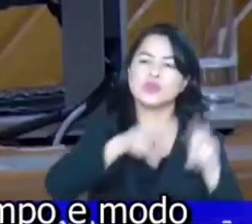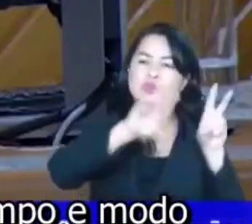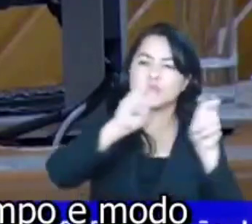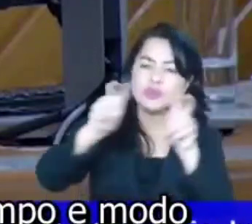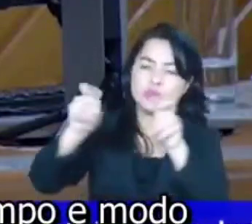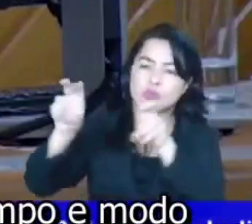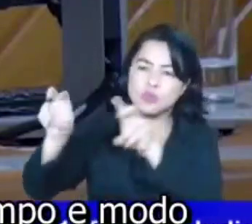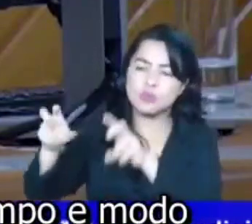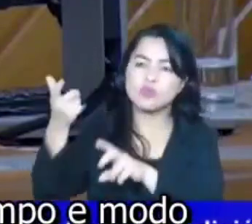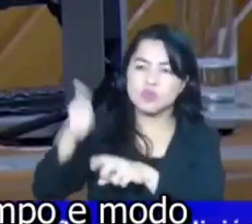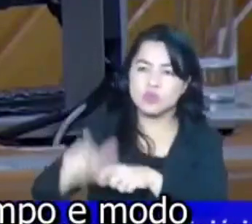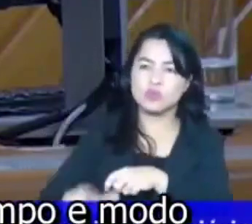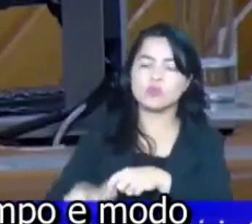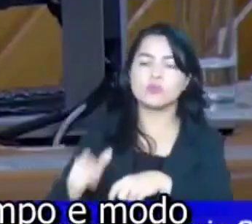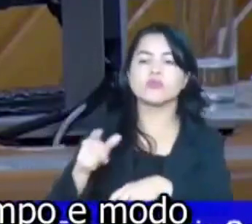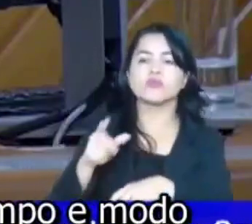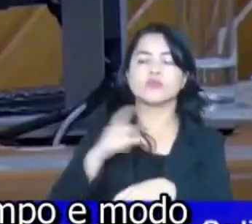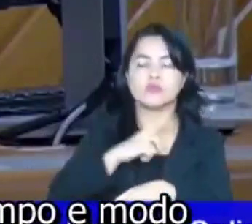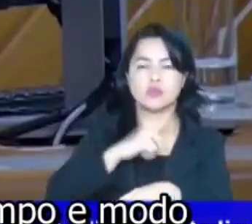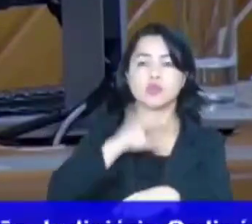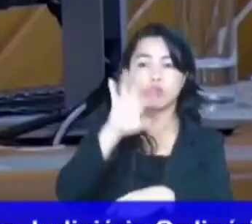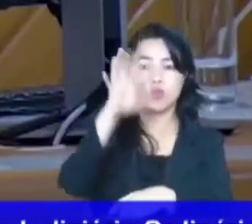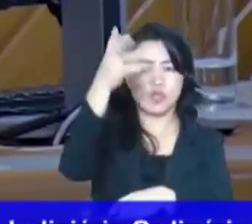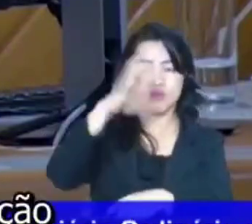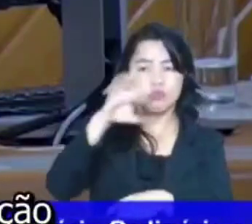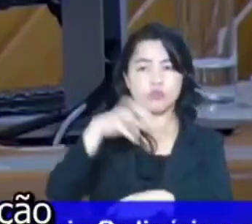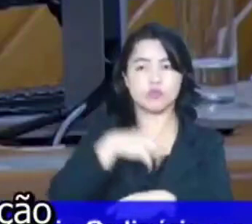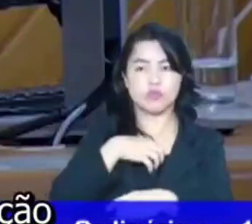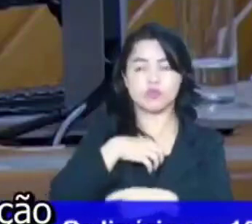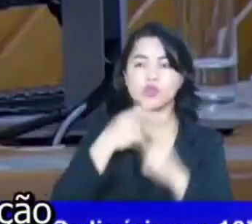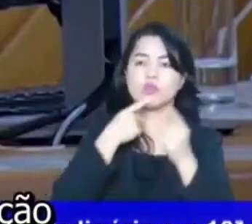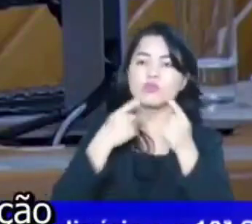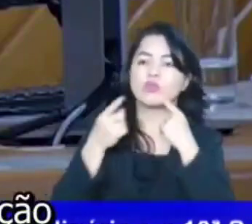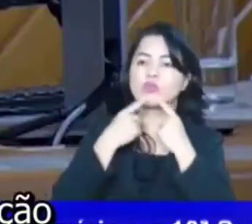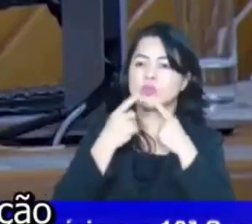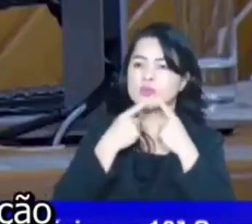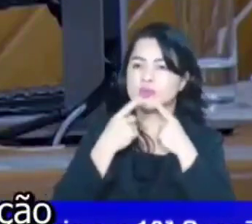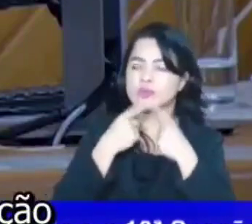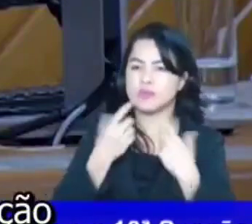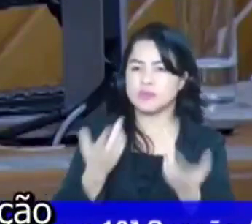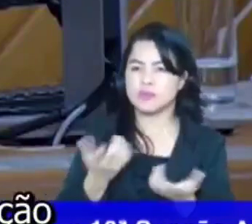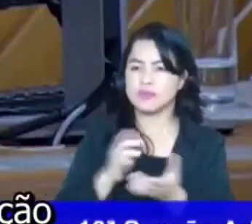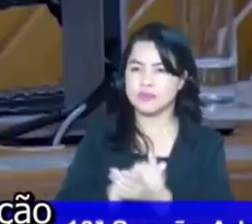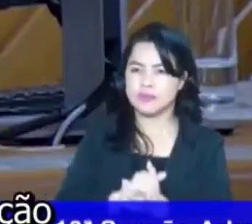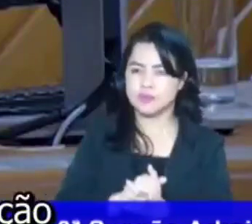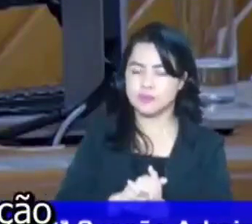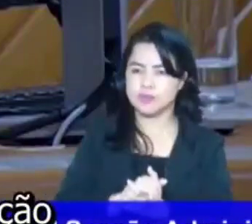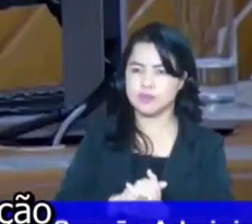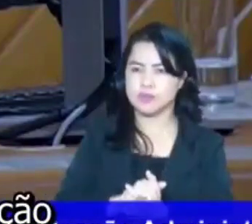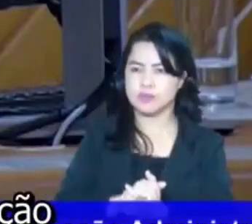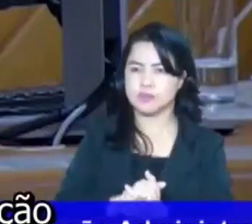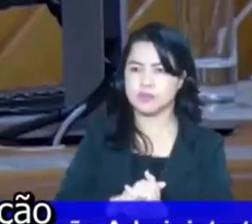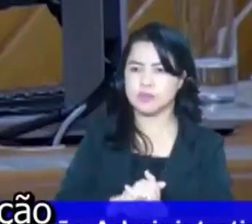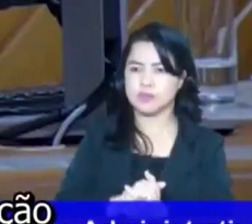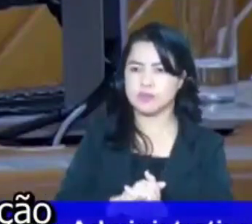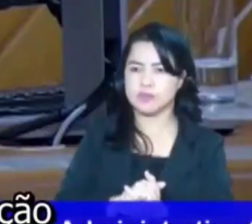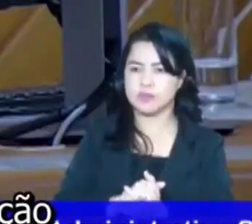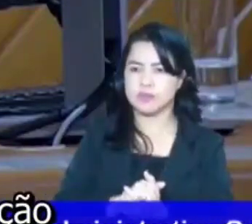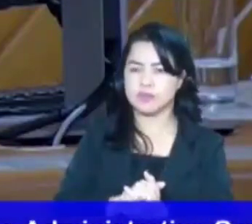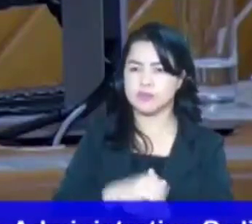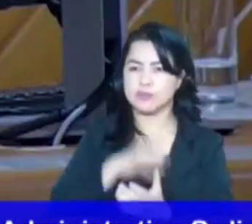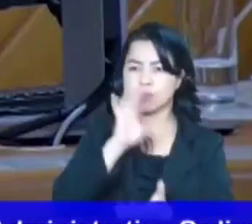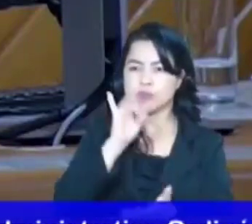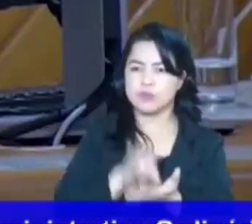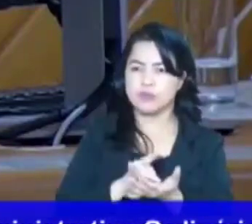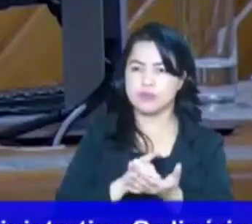novo, serão, ao seu tempo e modo, debatidas no curso da ação penal. Quanto à